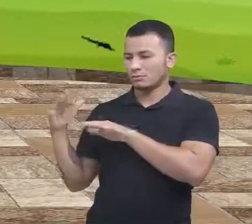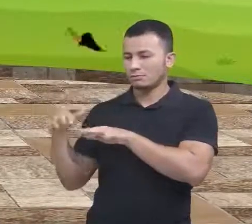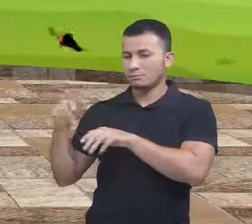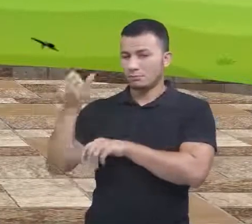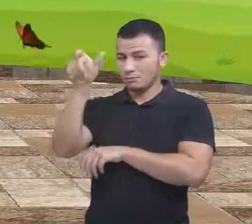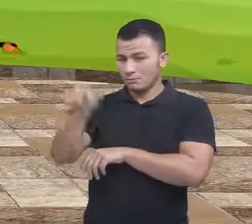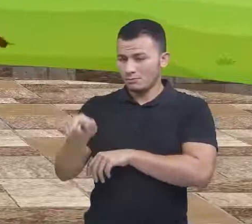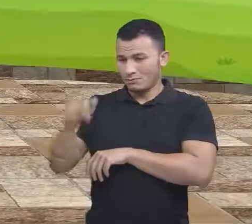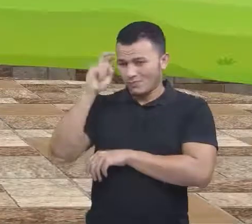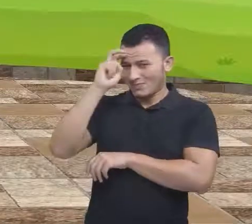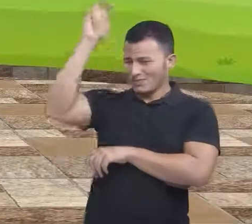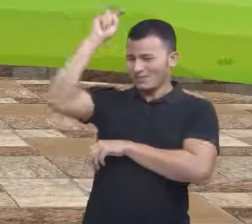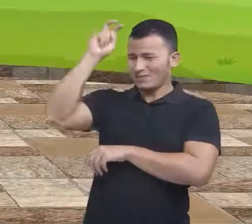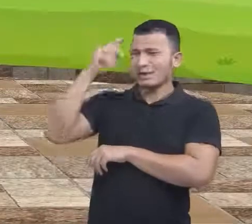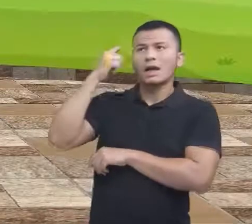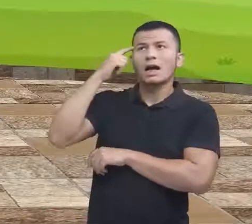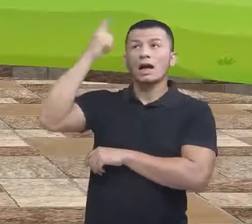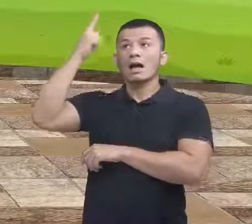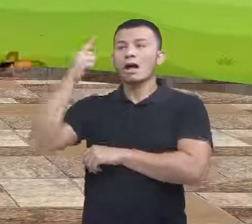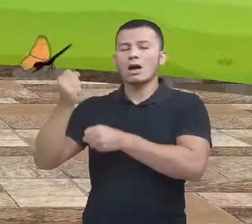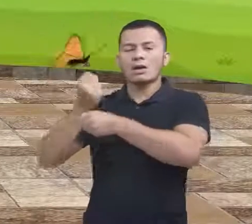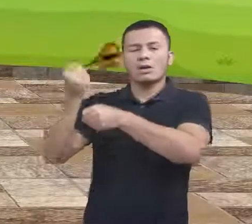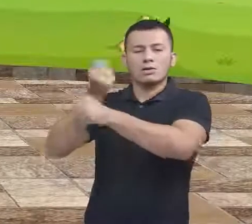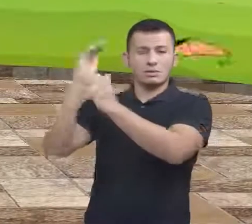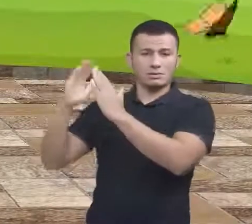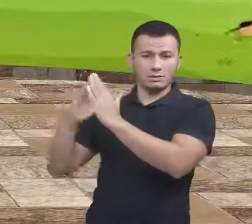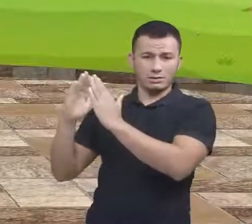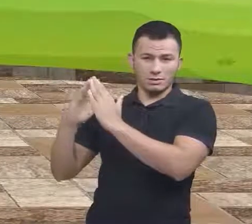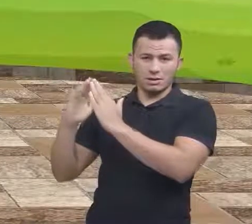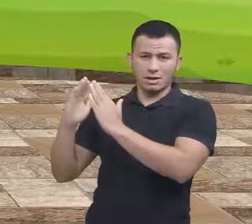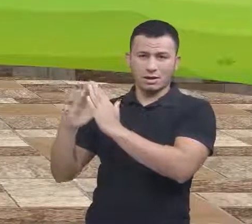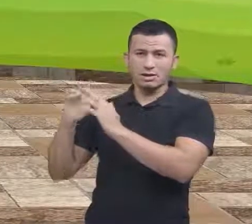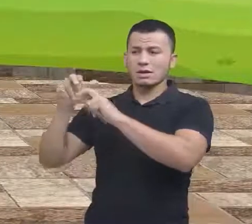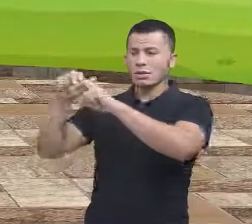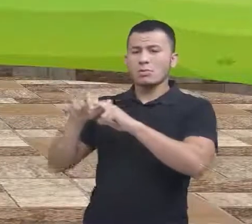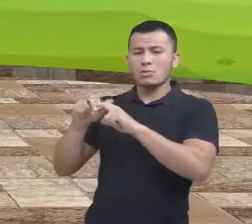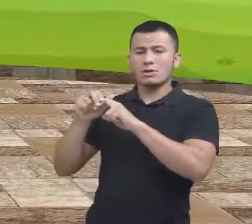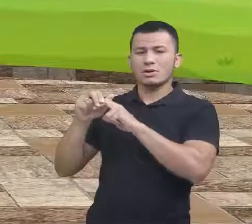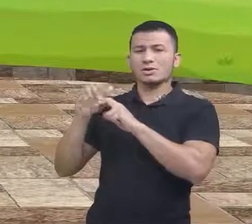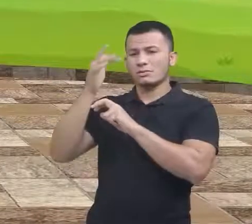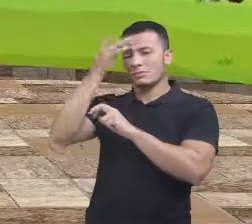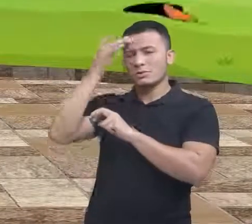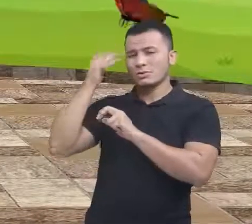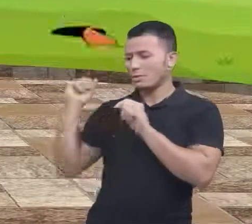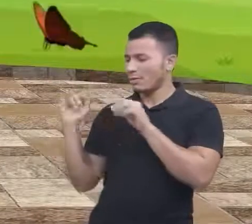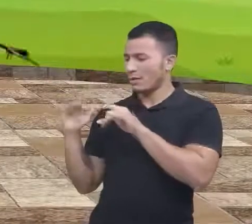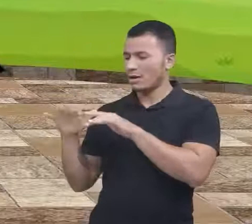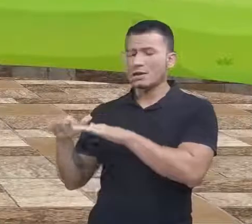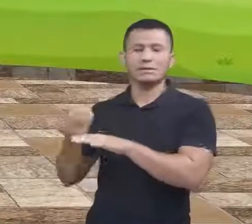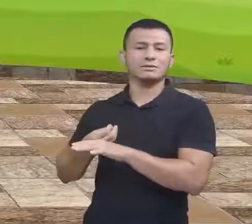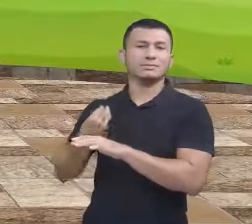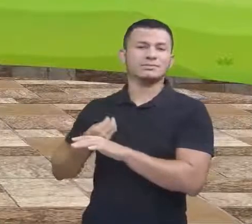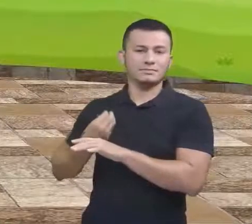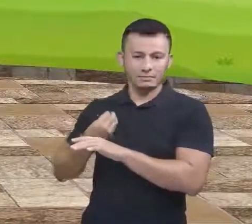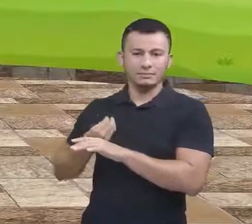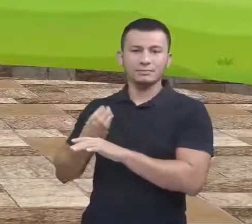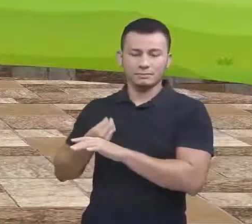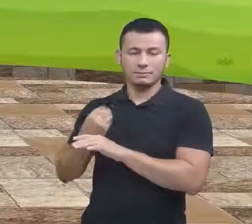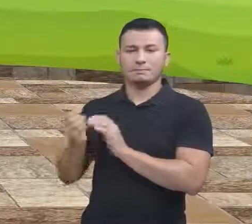casinha porque porque aparelho e ovário sendo vários habitantes